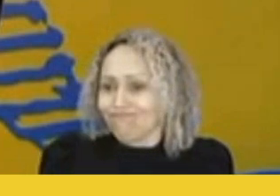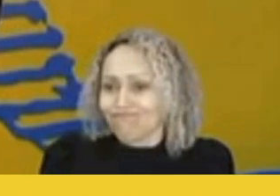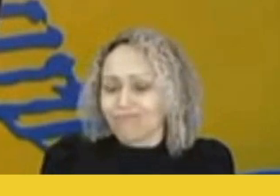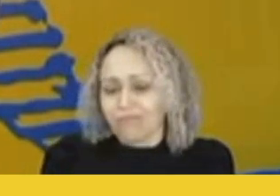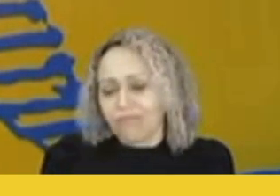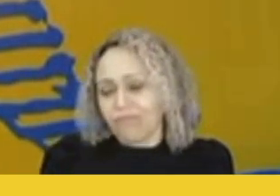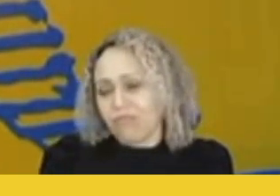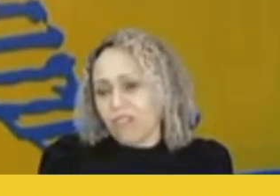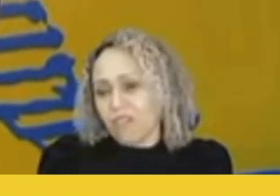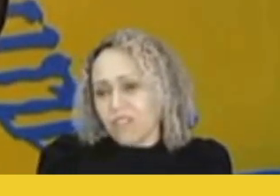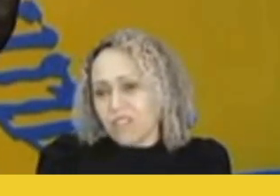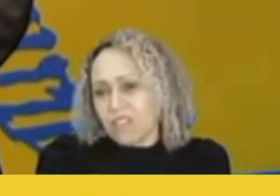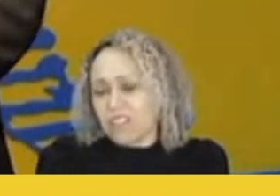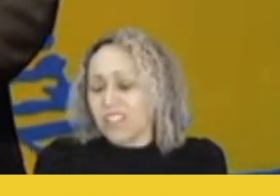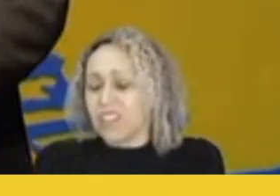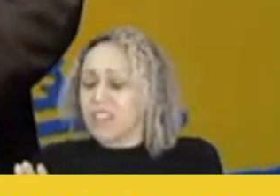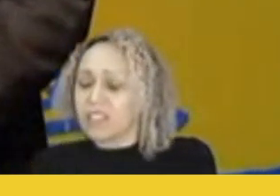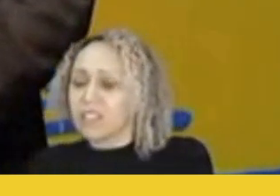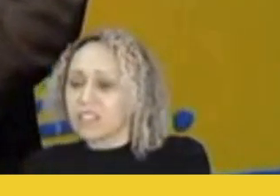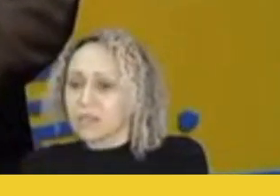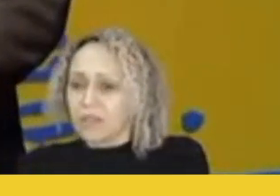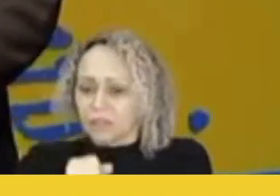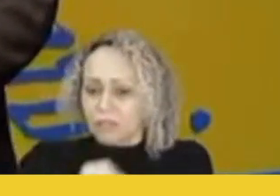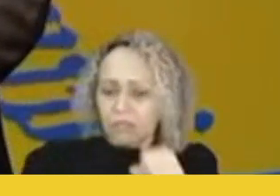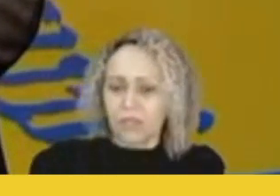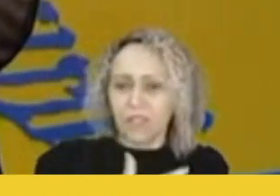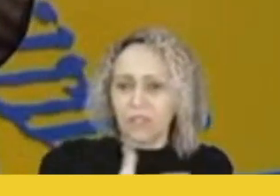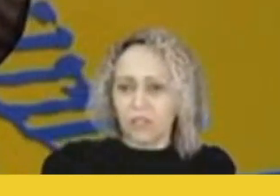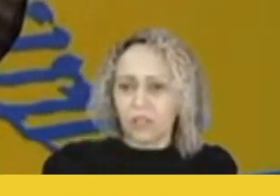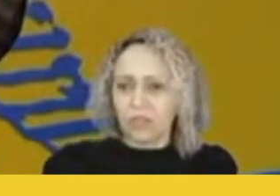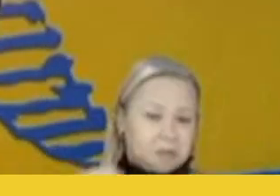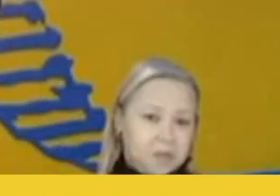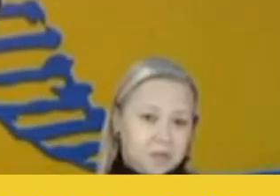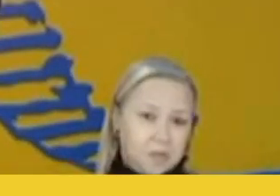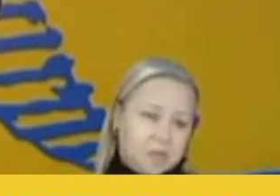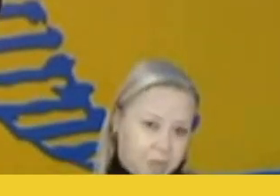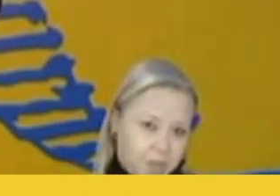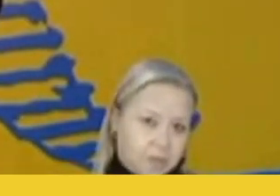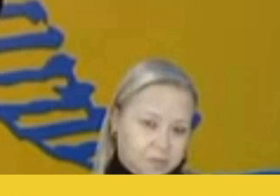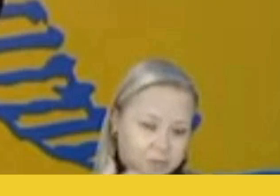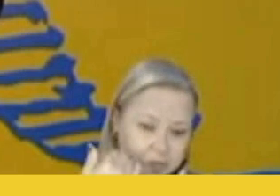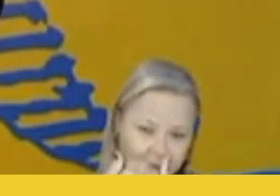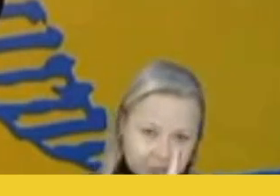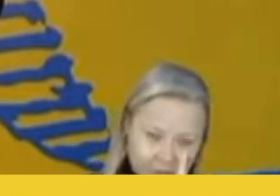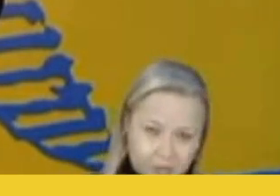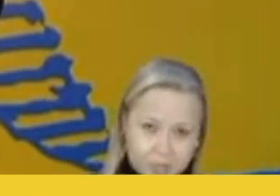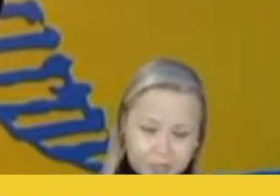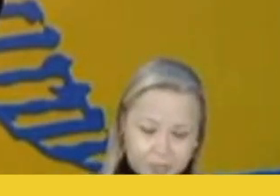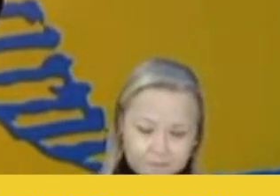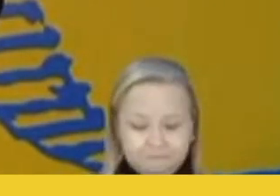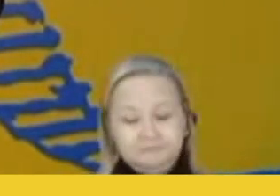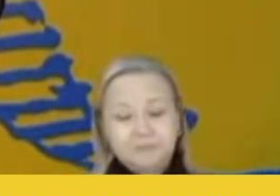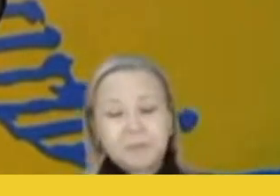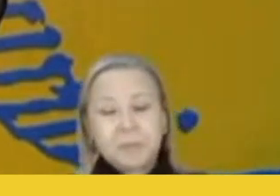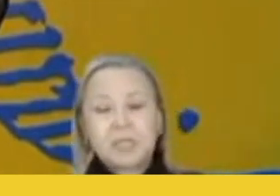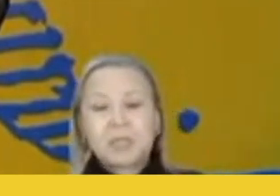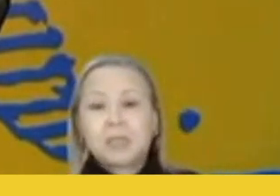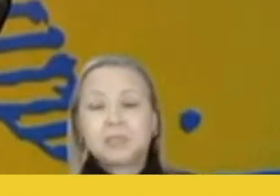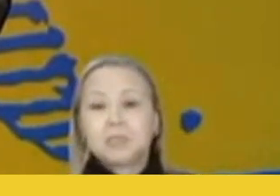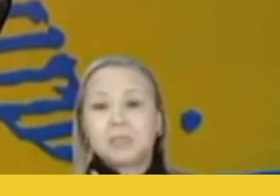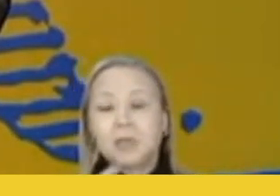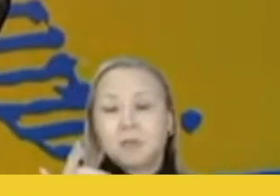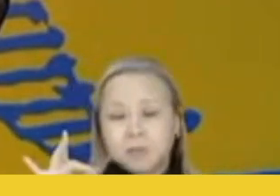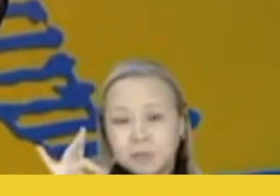de riscos, com obras, terceirizações, operações, etc. De modo que nós estamos efetuando